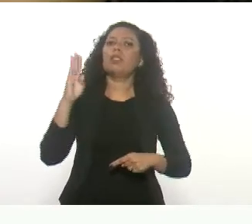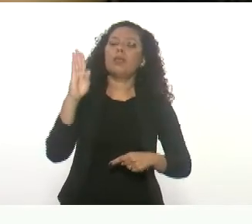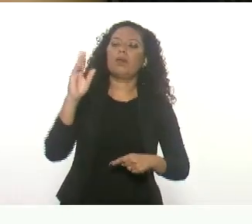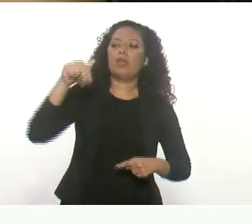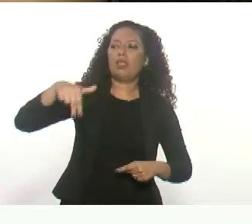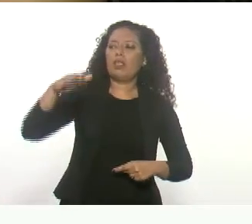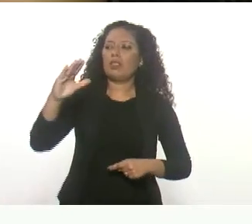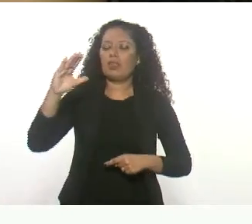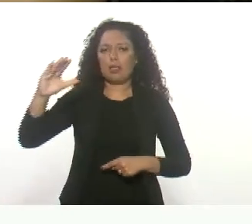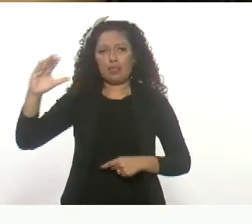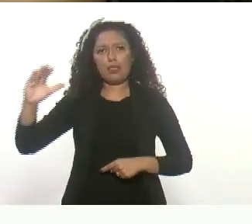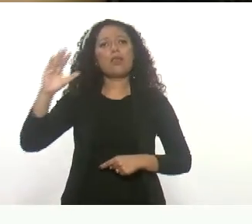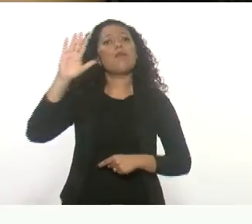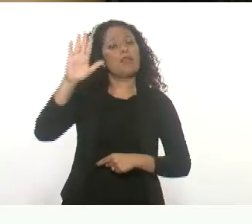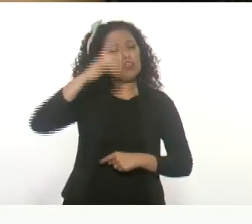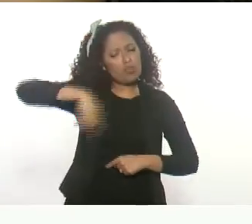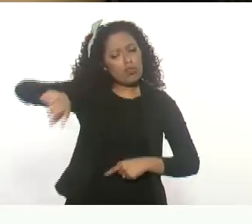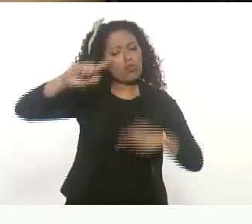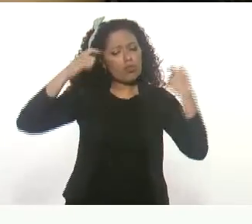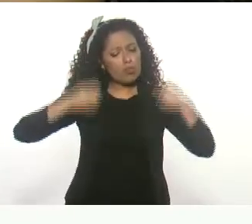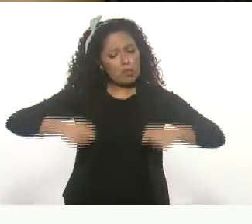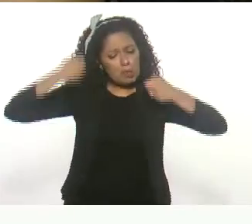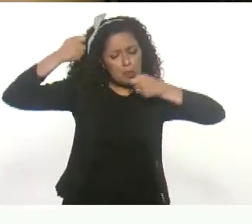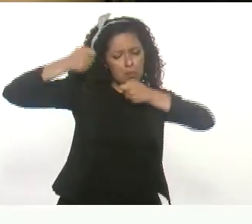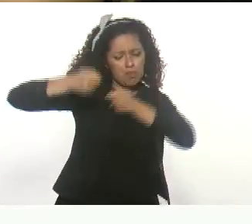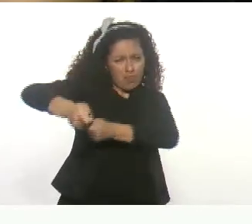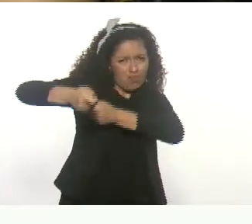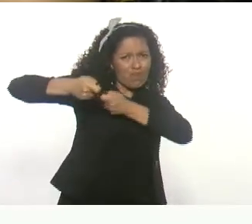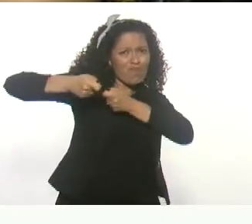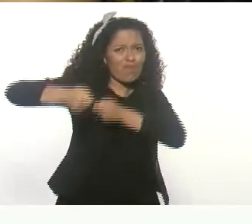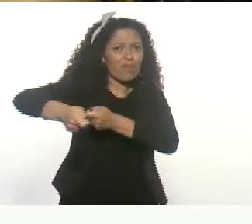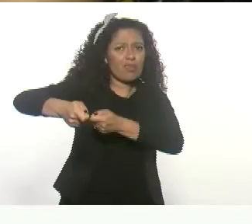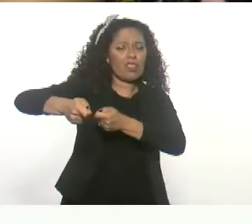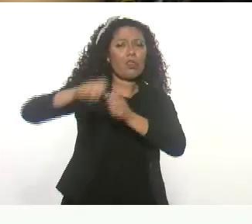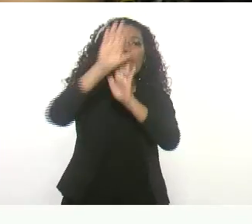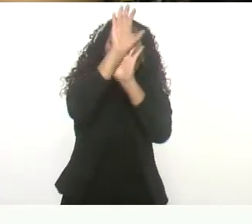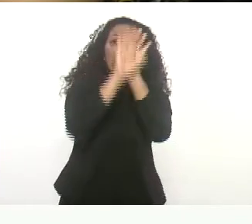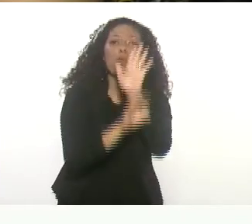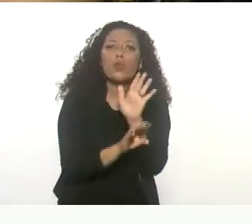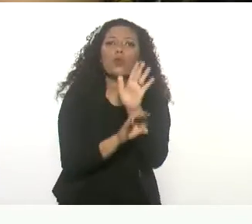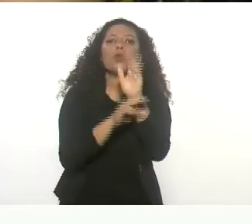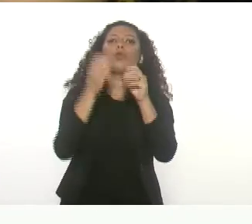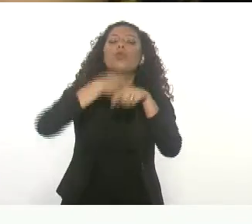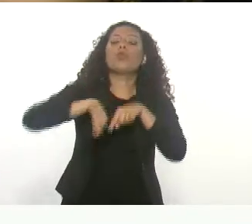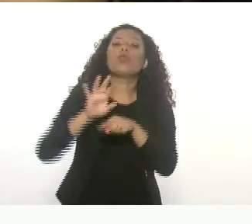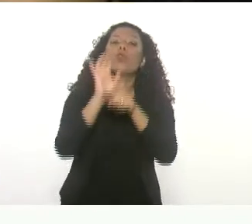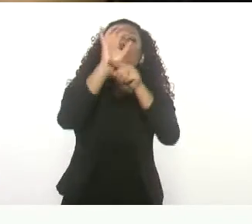assunto, mas a gente precisa pressionar para que o currículo do Rio de Janeiro saia o